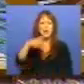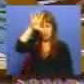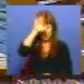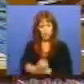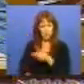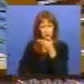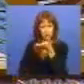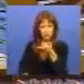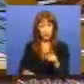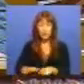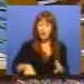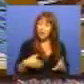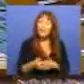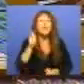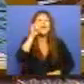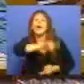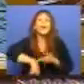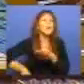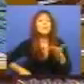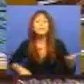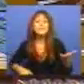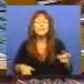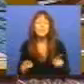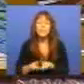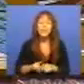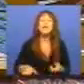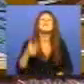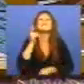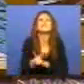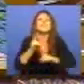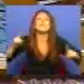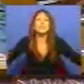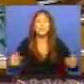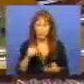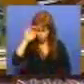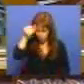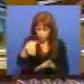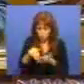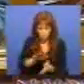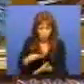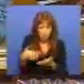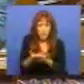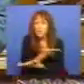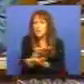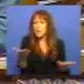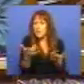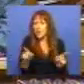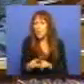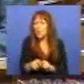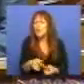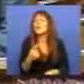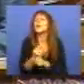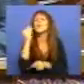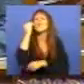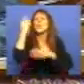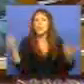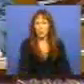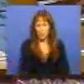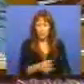Governo. Serviram a quem? Serviram para quê? Que resultados proporcionaram e a que custo?